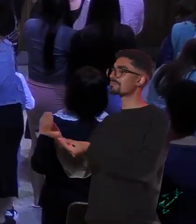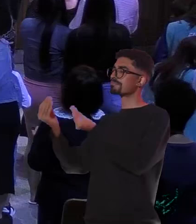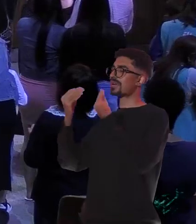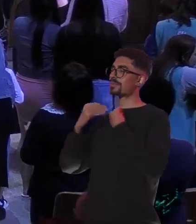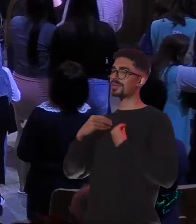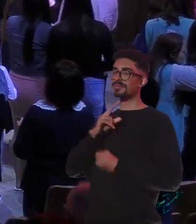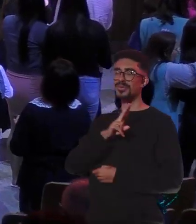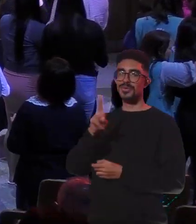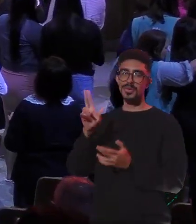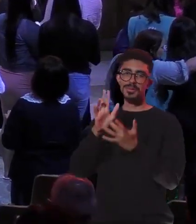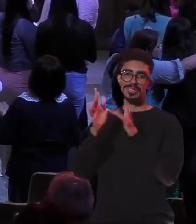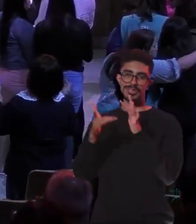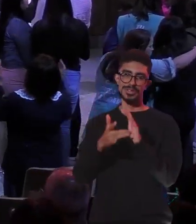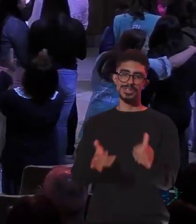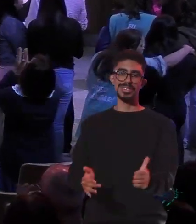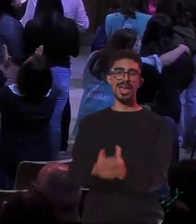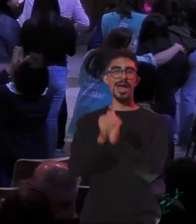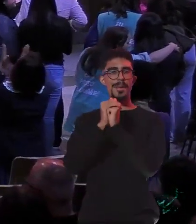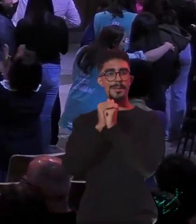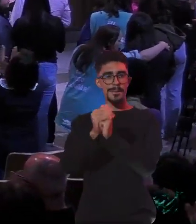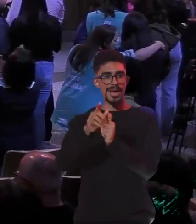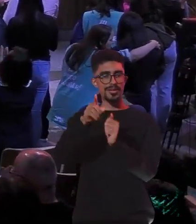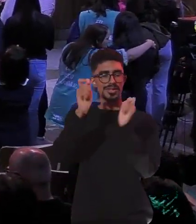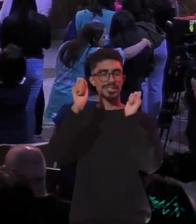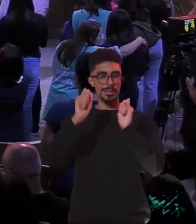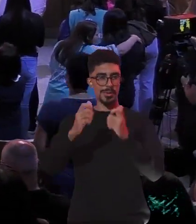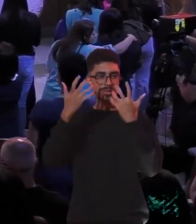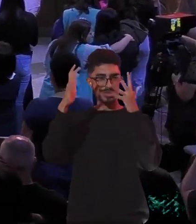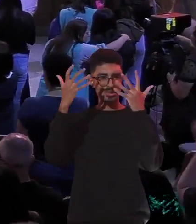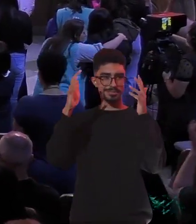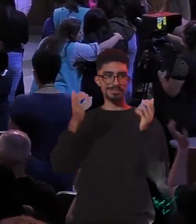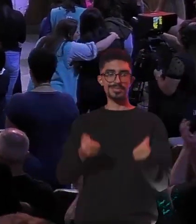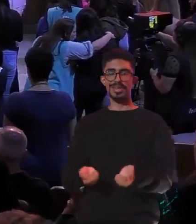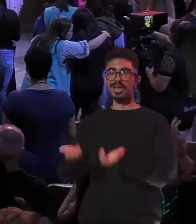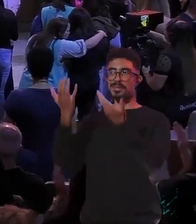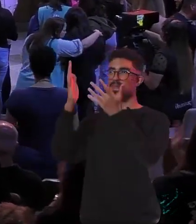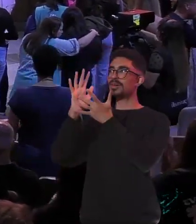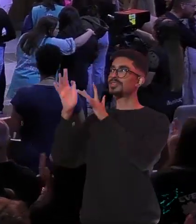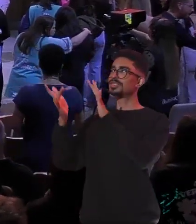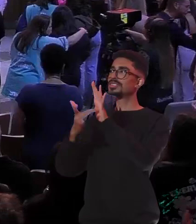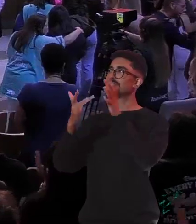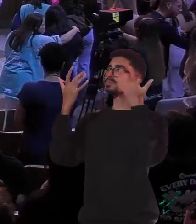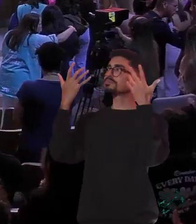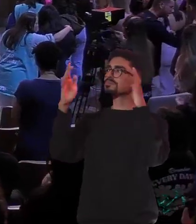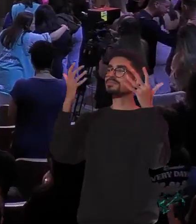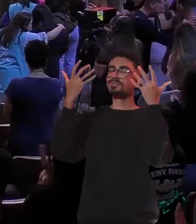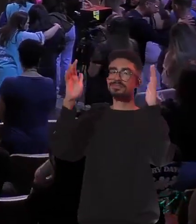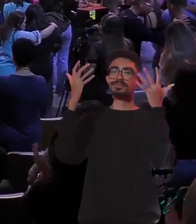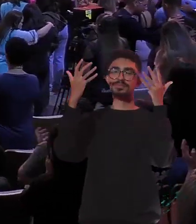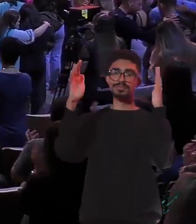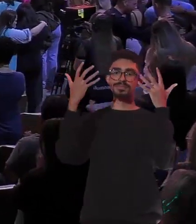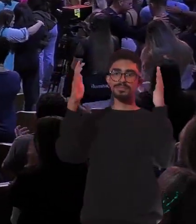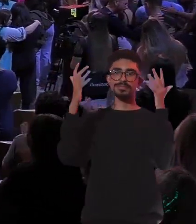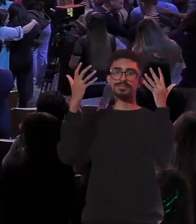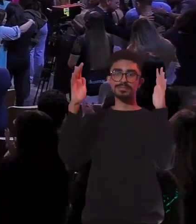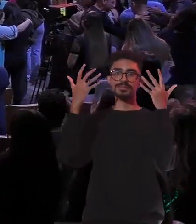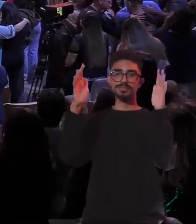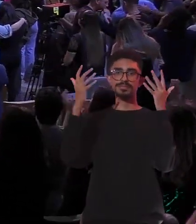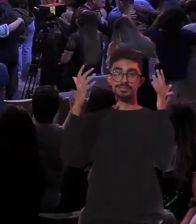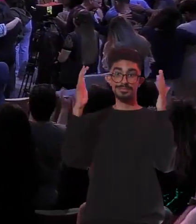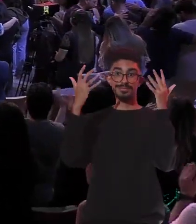Você pode aplaudir o Senhor? Vamos continuar adorando. Cada um aqui vai receber uma conversa e um abraço.